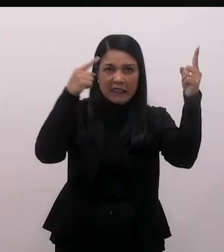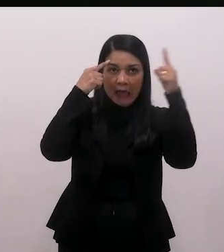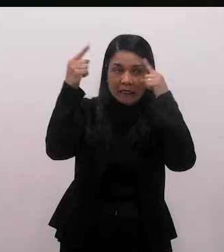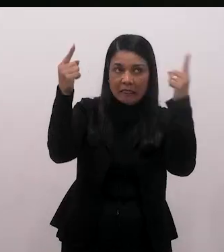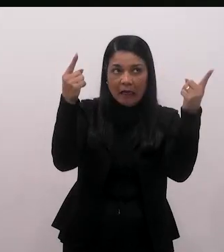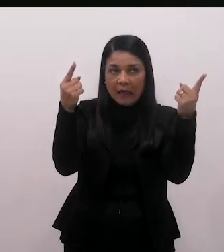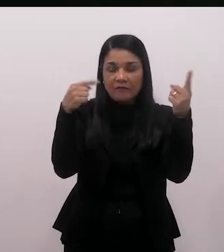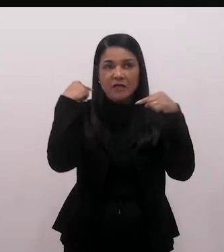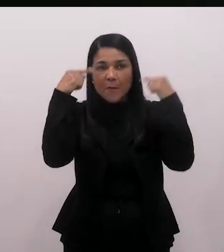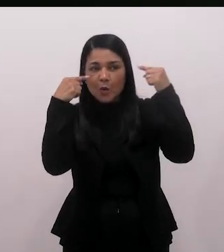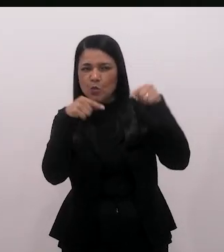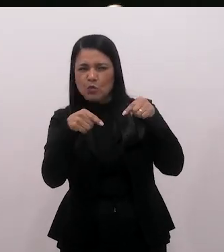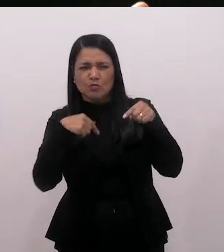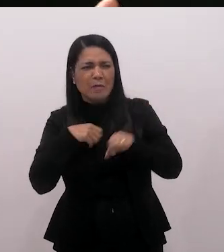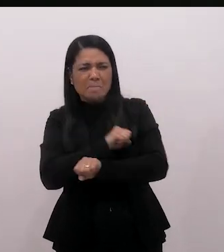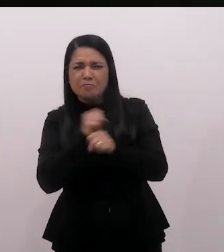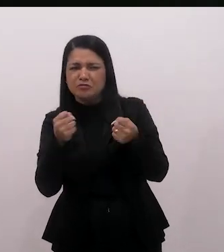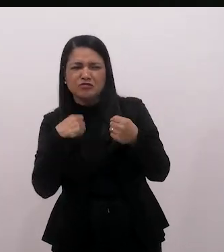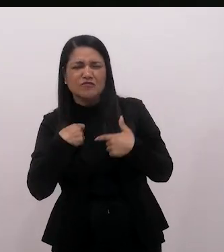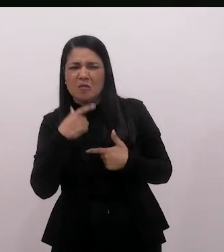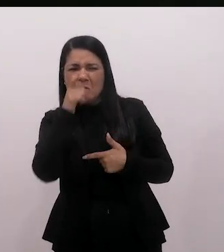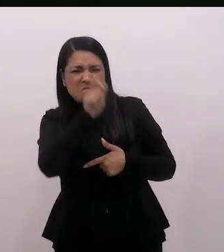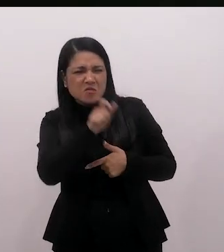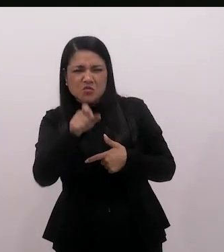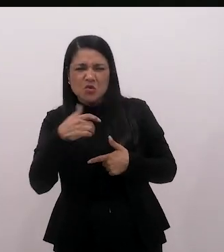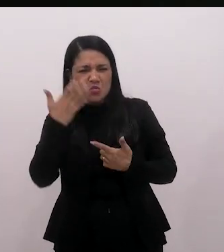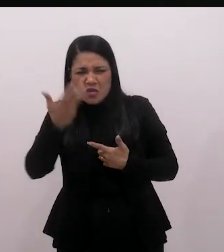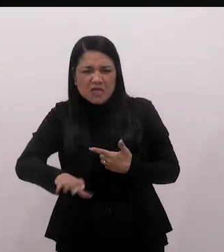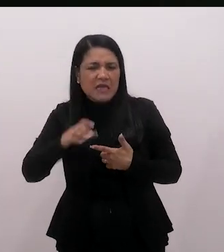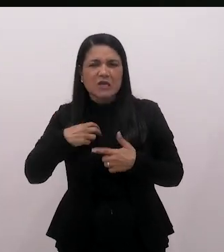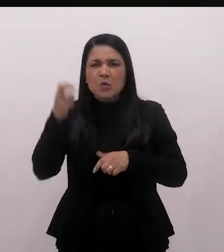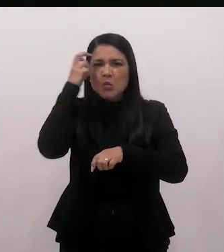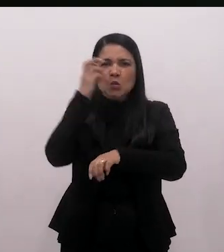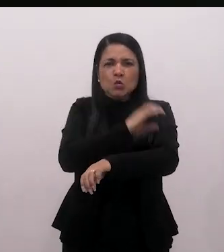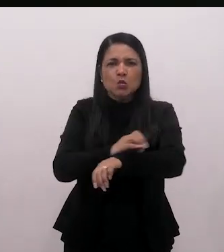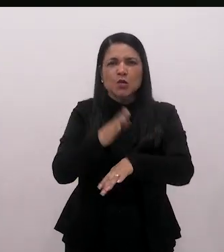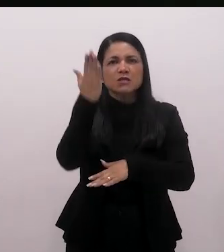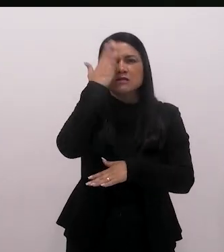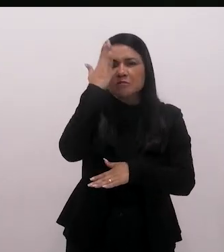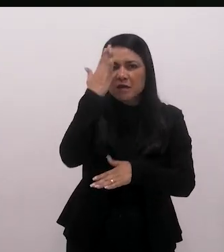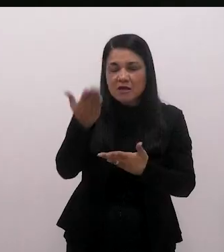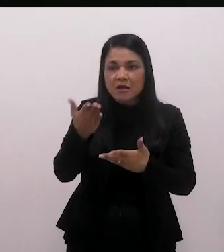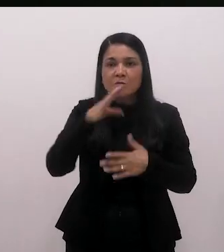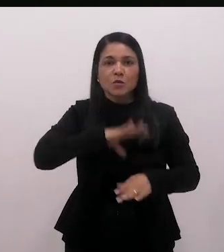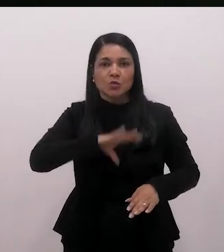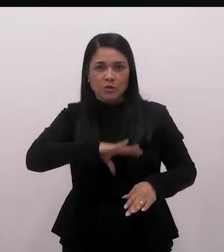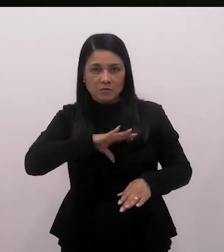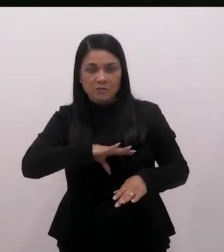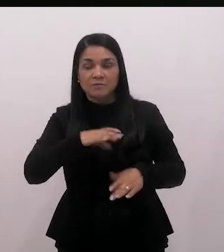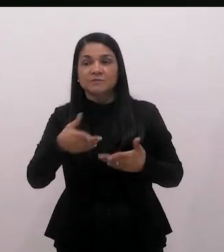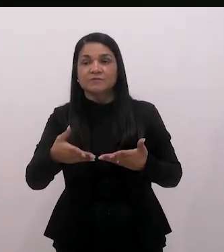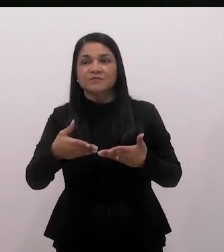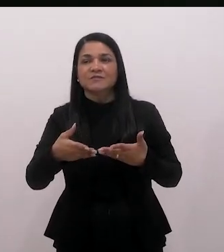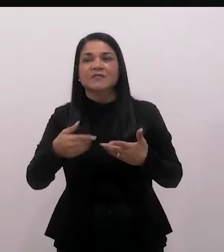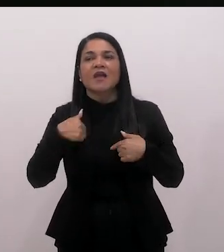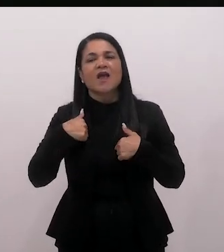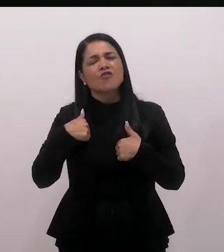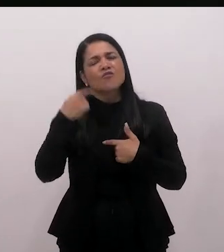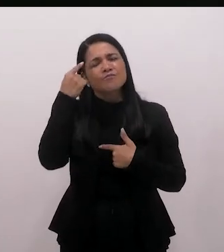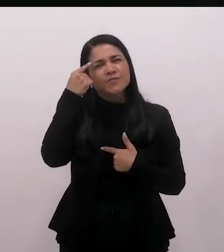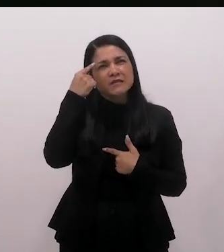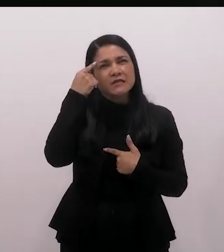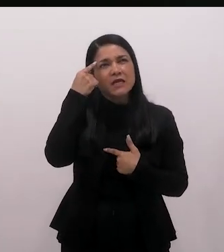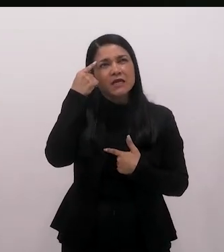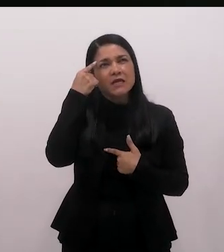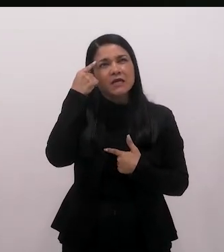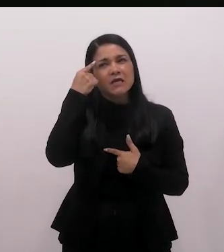ideias megalómanas, isso não tem espaço, nem ninguém quer saber da cultura portuguesa. É aquilo que começou-me a dar um nervoso, como boa mulher que sou, não